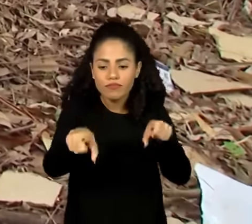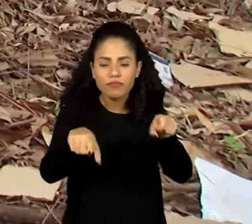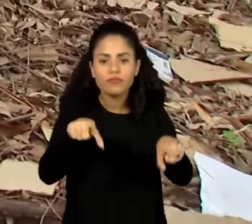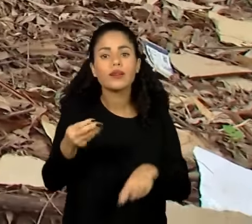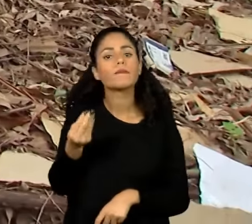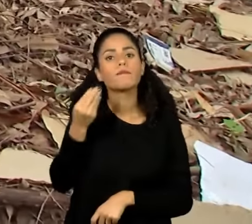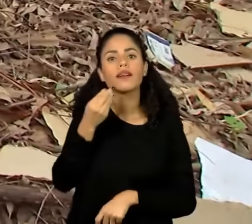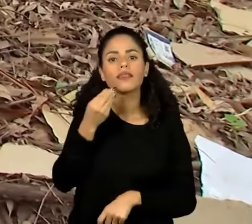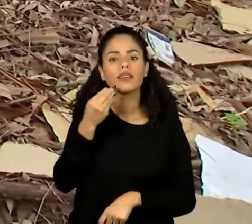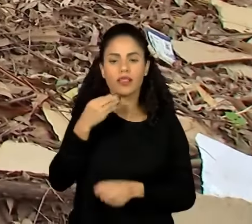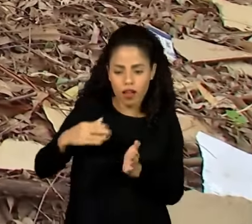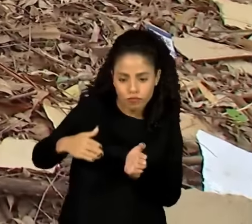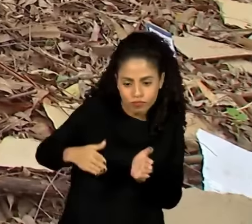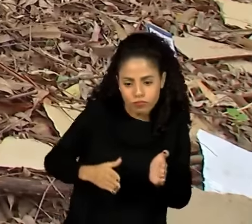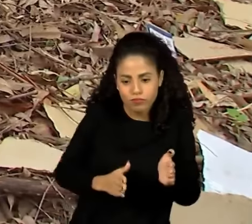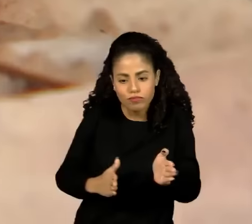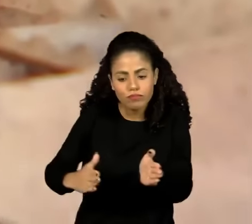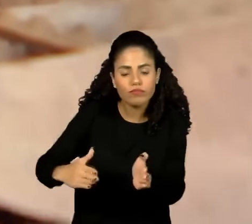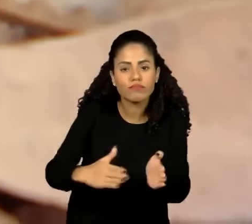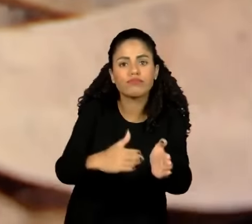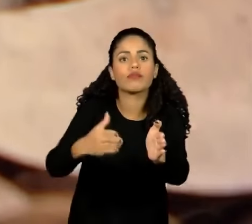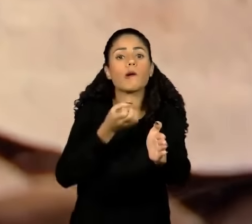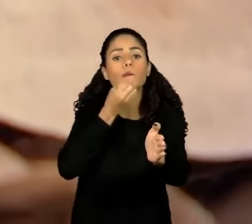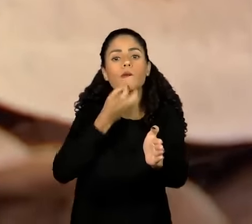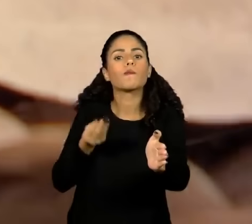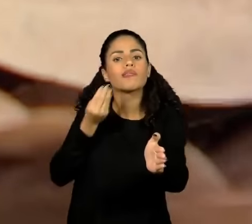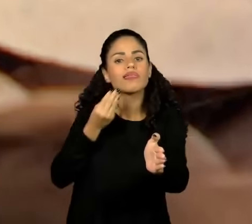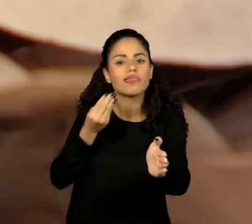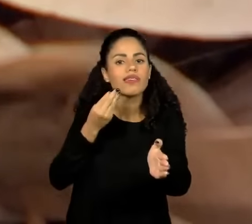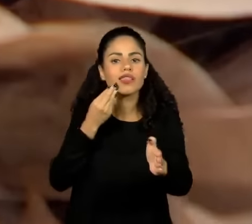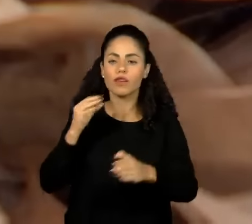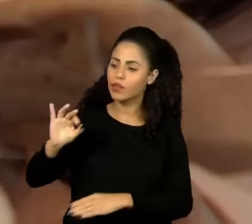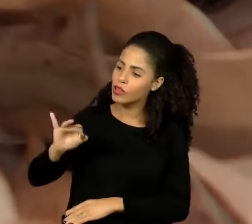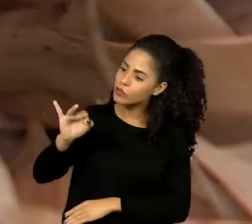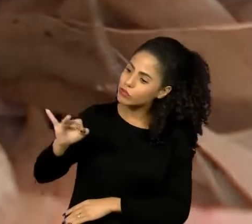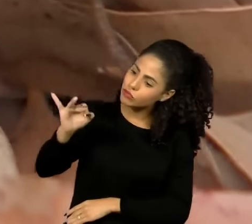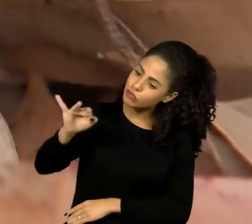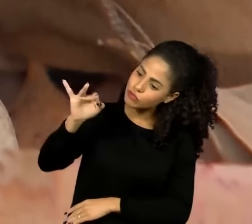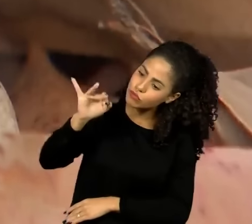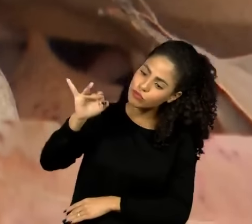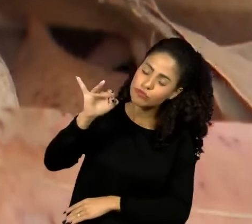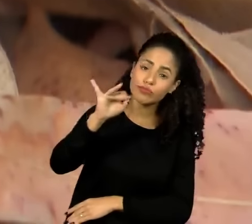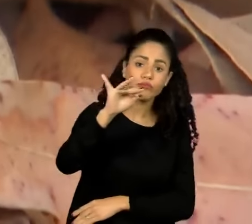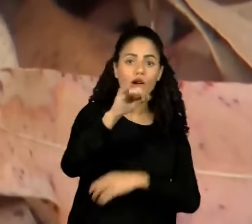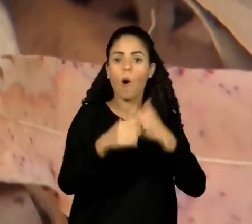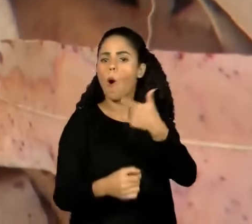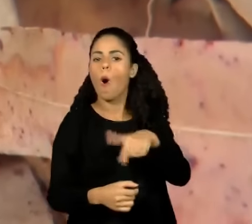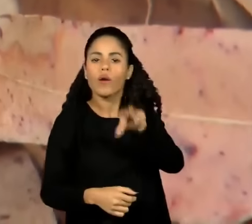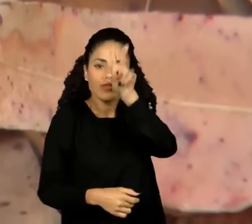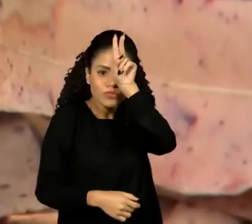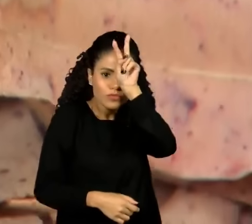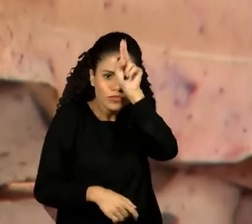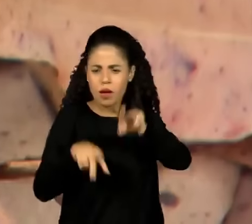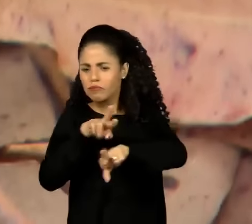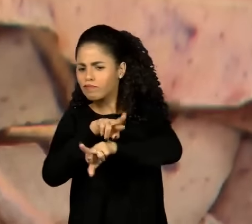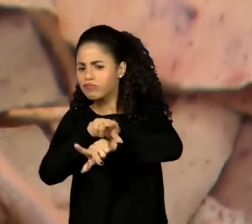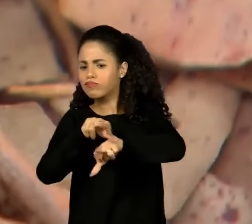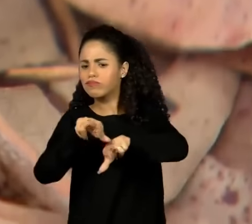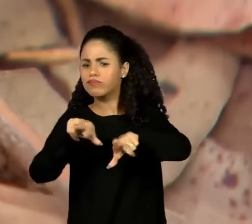criar um corredor para polinizadores, como abelhas e outros insetos, na esperança de trazer espécies